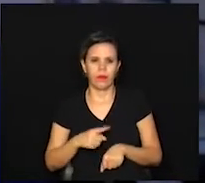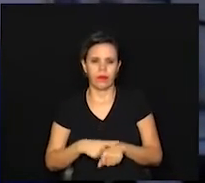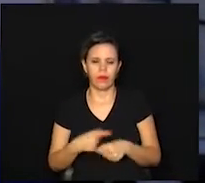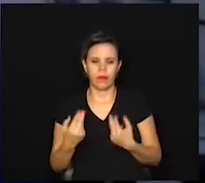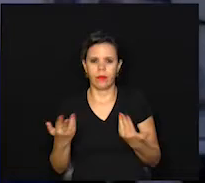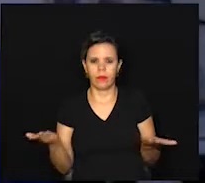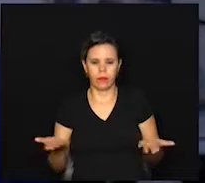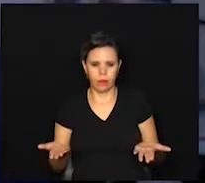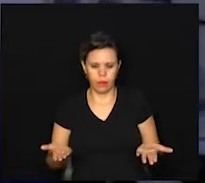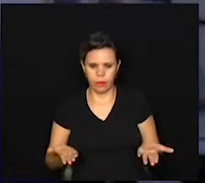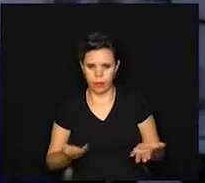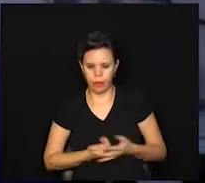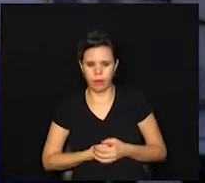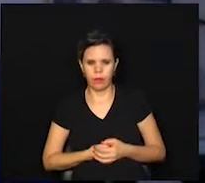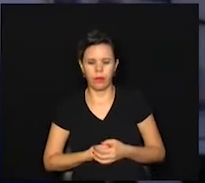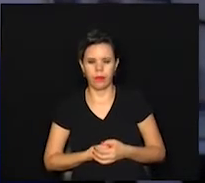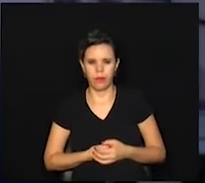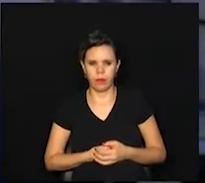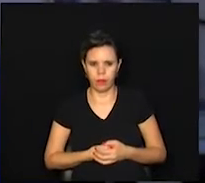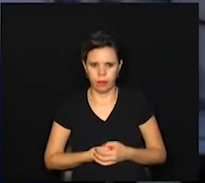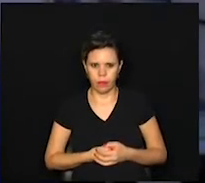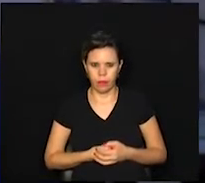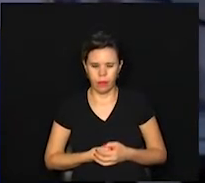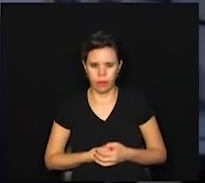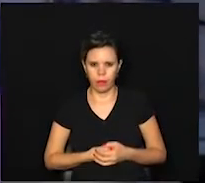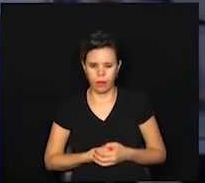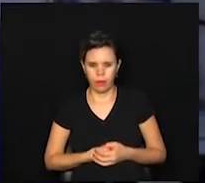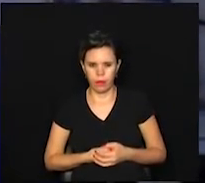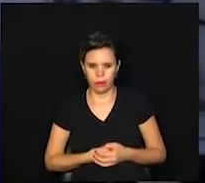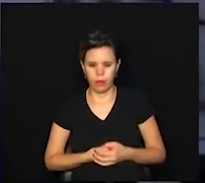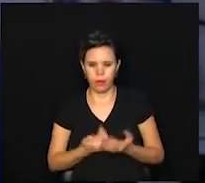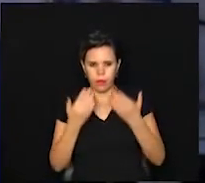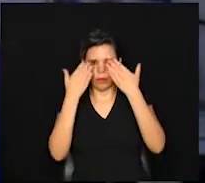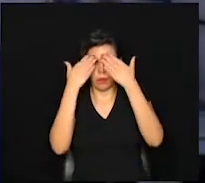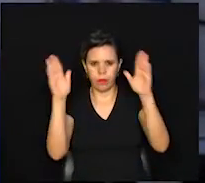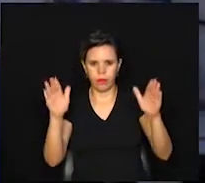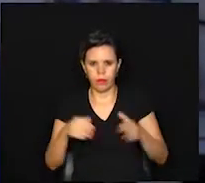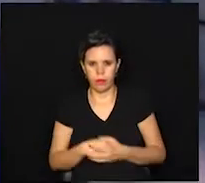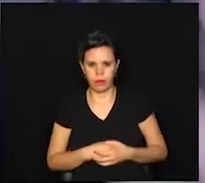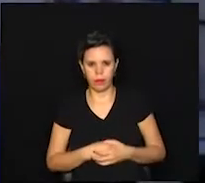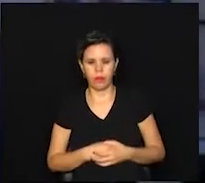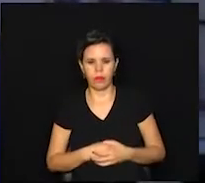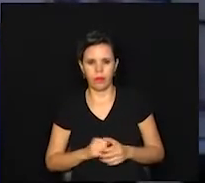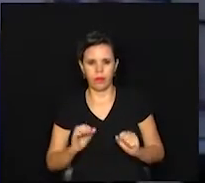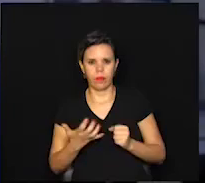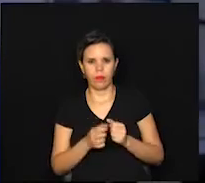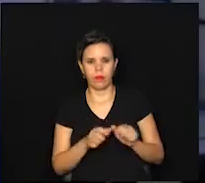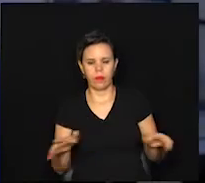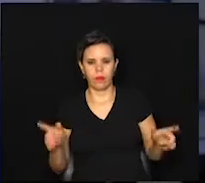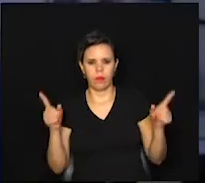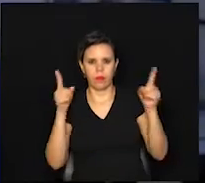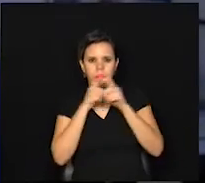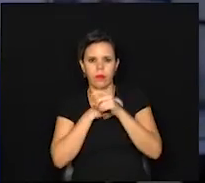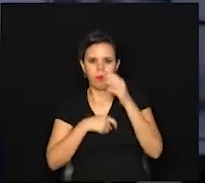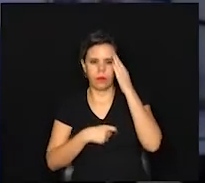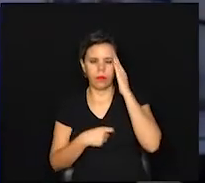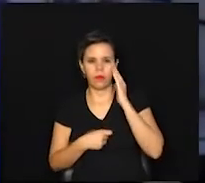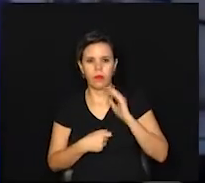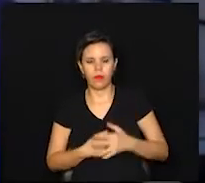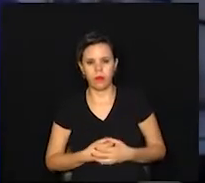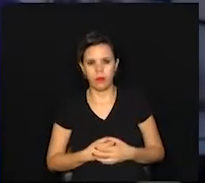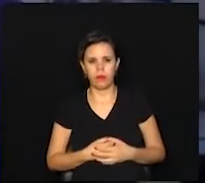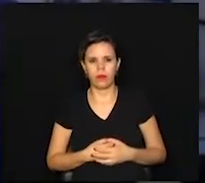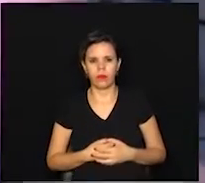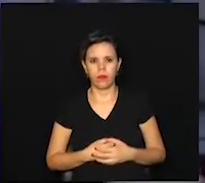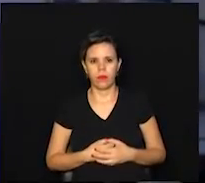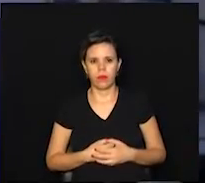Eu acho que essa é o grande, né, e abrir isso. Nós estamos em pandemia, é muito mais complicado, tá?